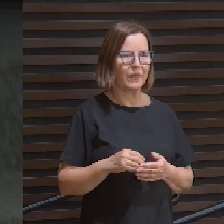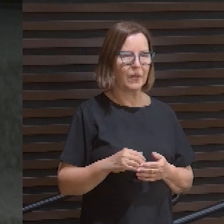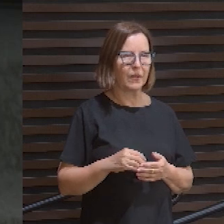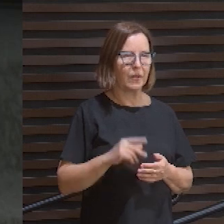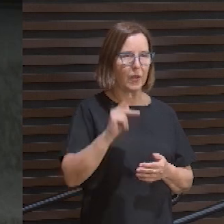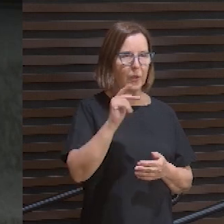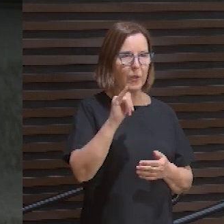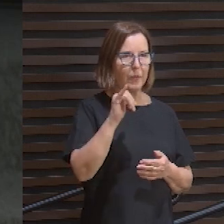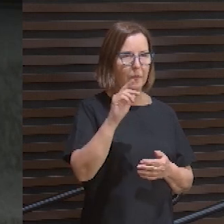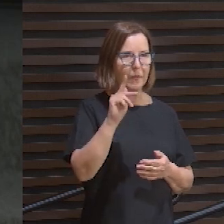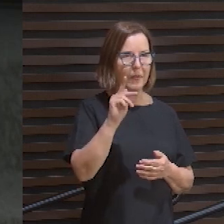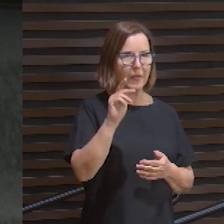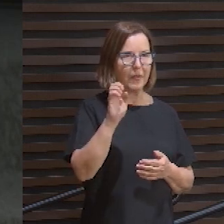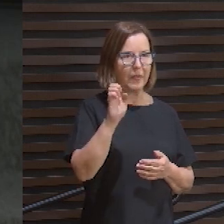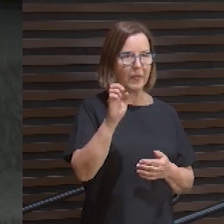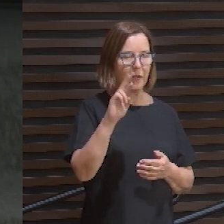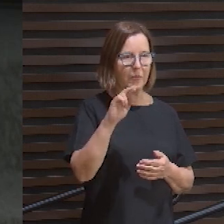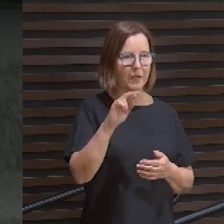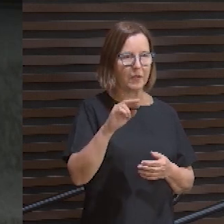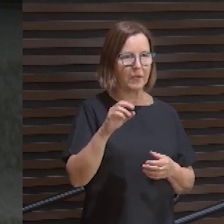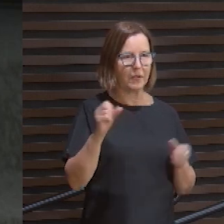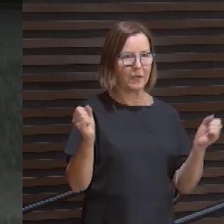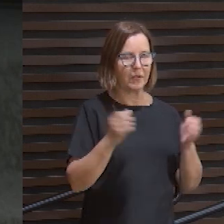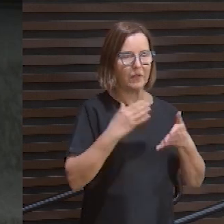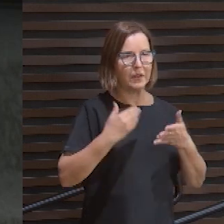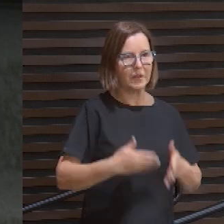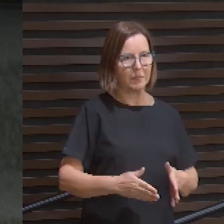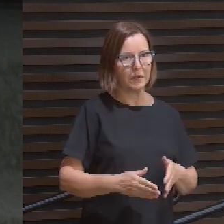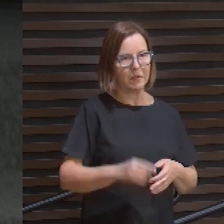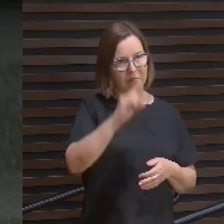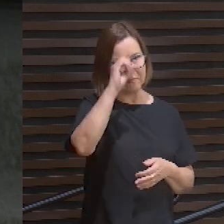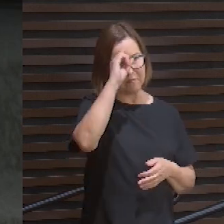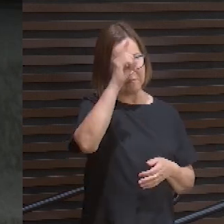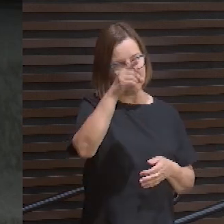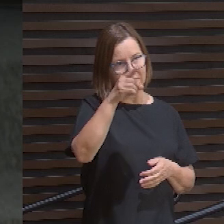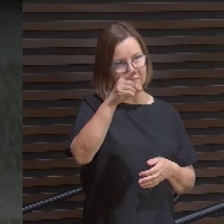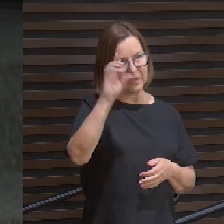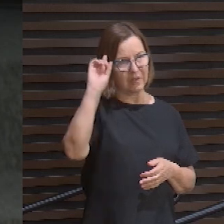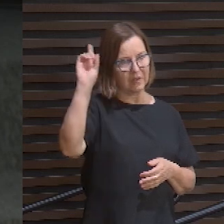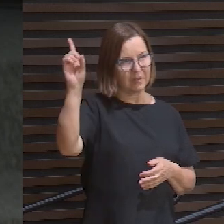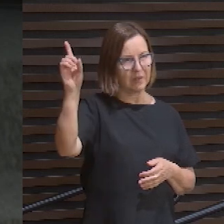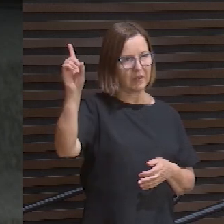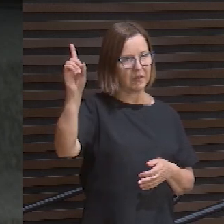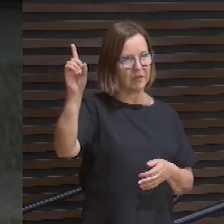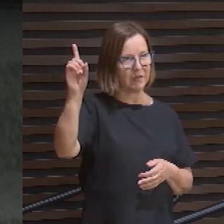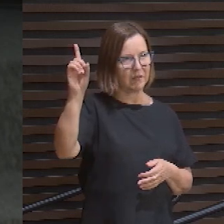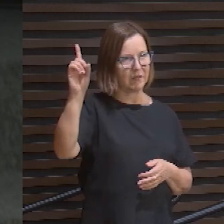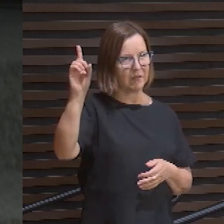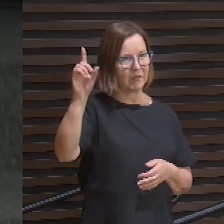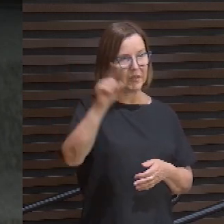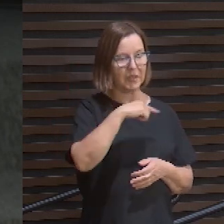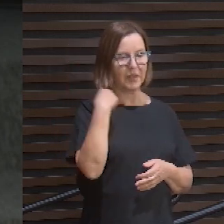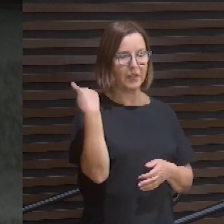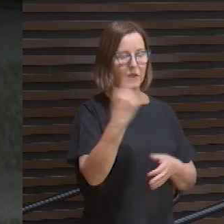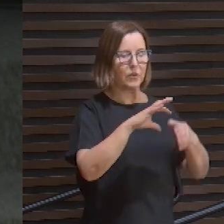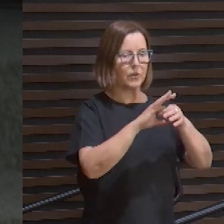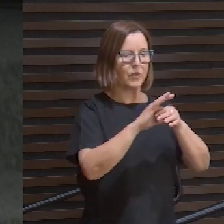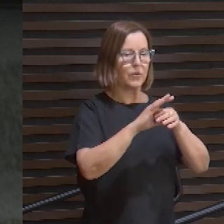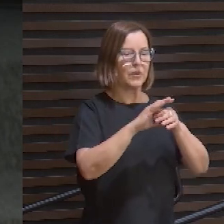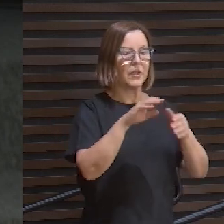O novo nascimento é uma obra de Deus que nos une à morte e ressurreição de